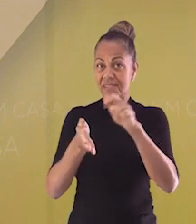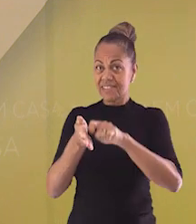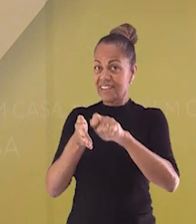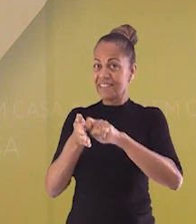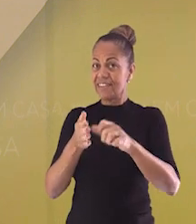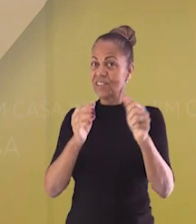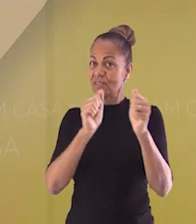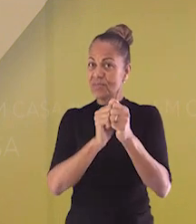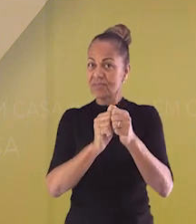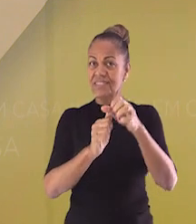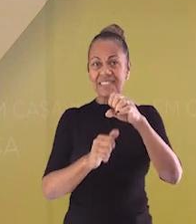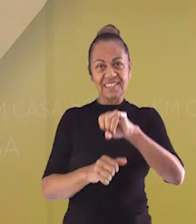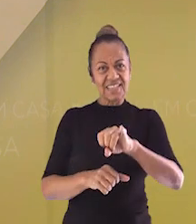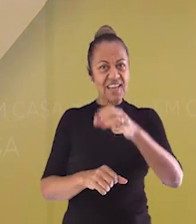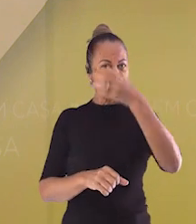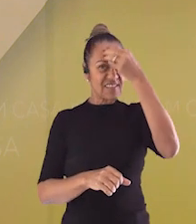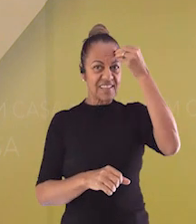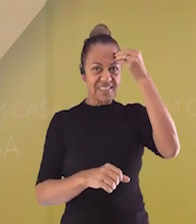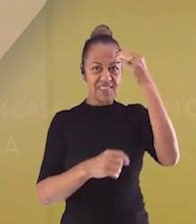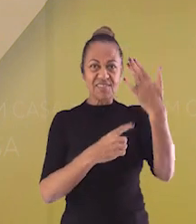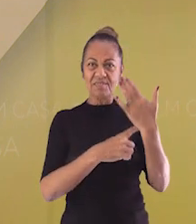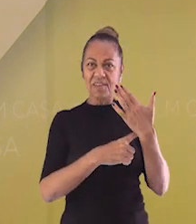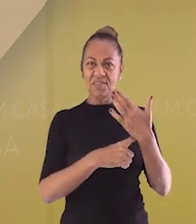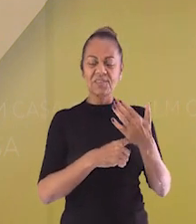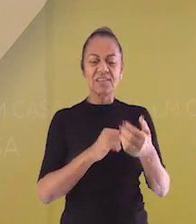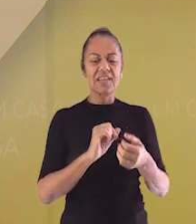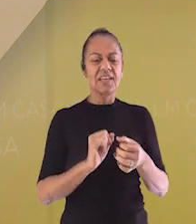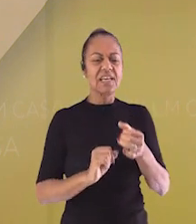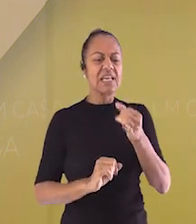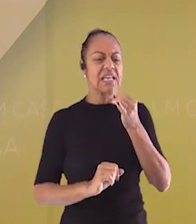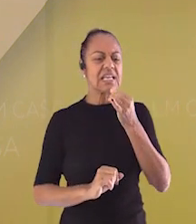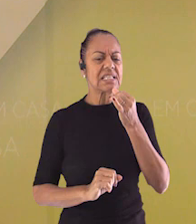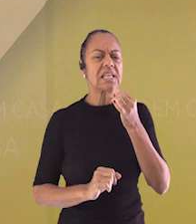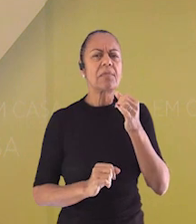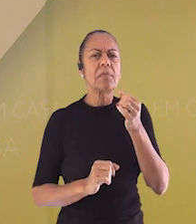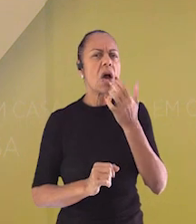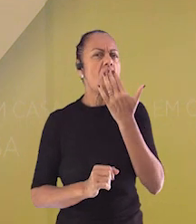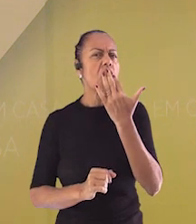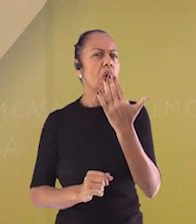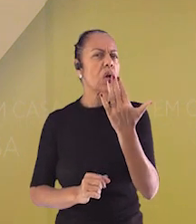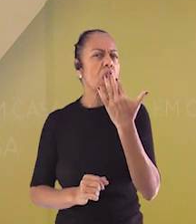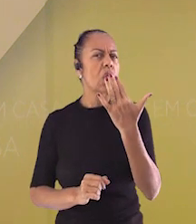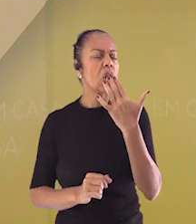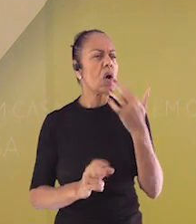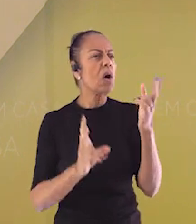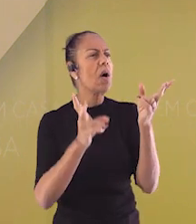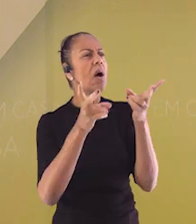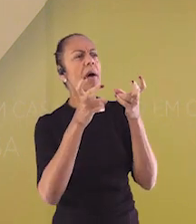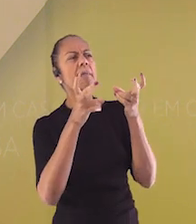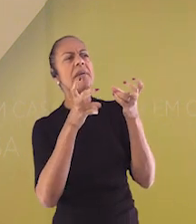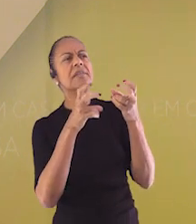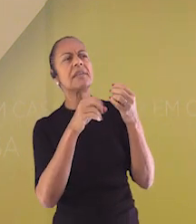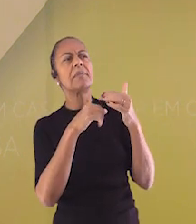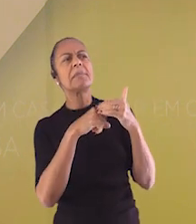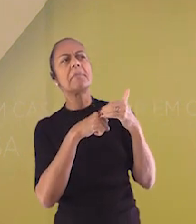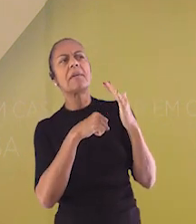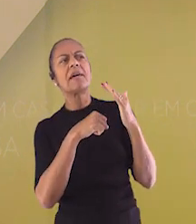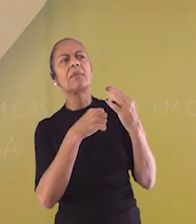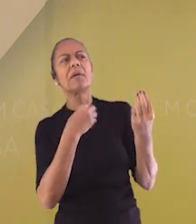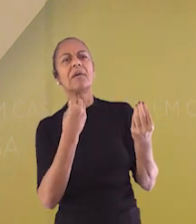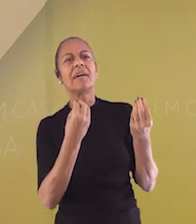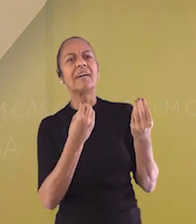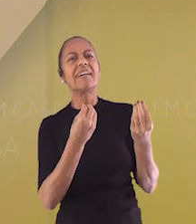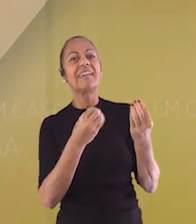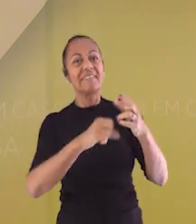esquecer de alguma coisa, me ajuda aí de onde você estiver. Quais as cores mais presentes aqui? Verde,